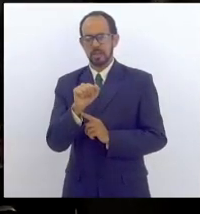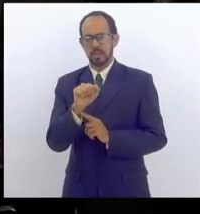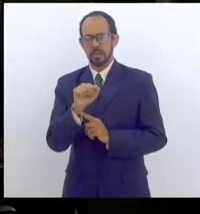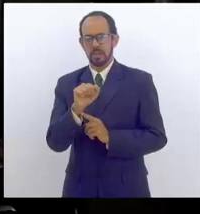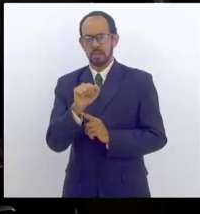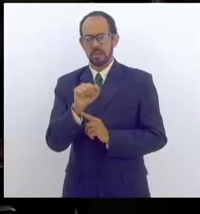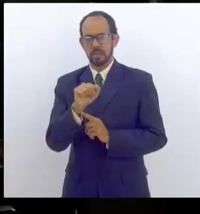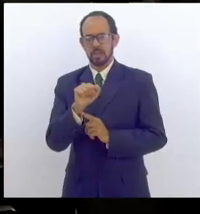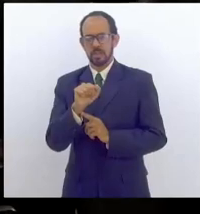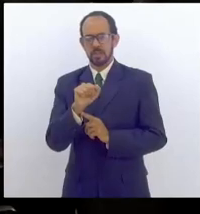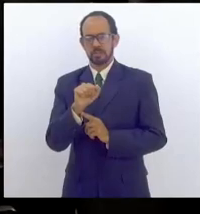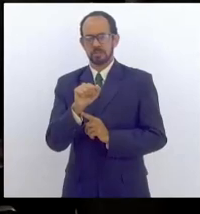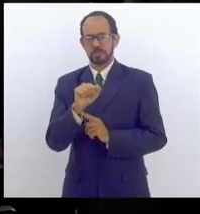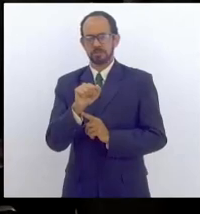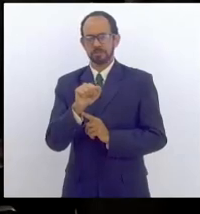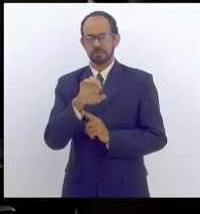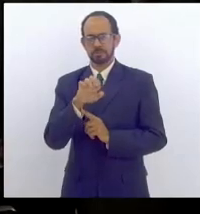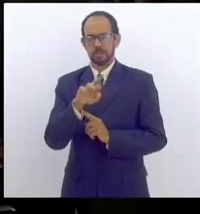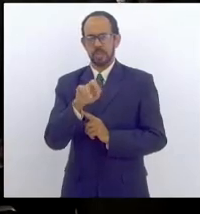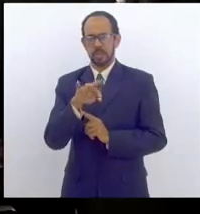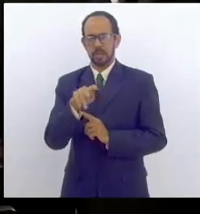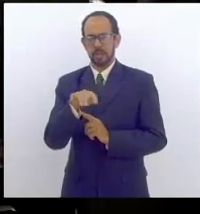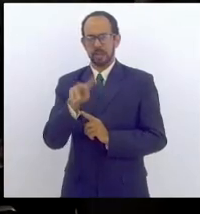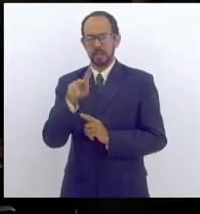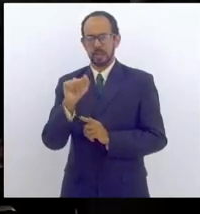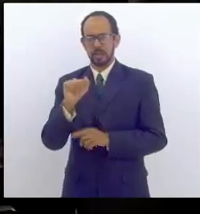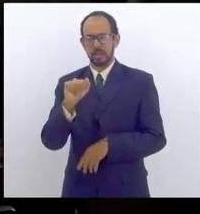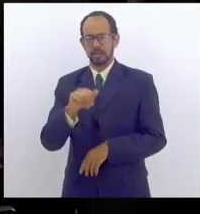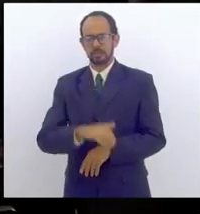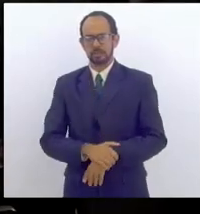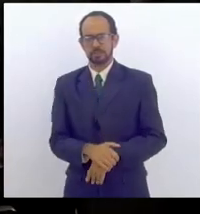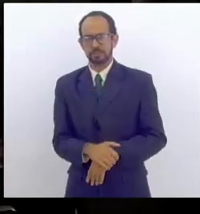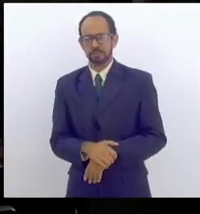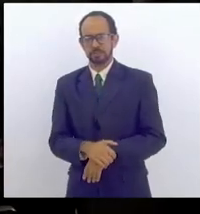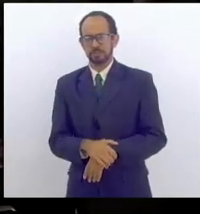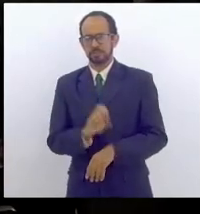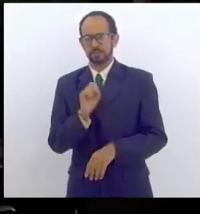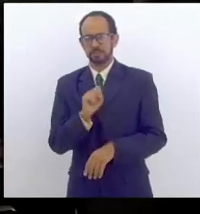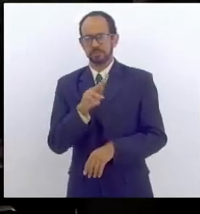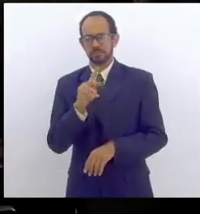aqui. Élica Takimoto. Está aqui.